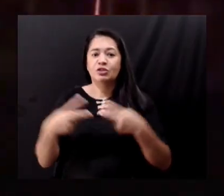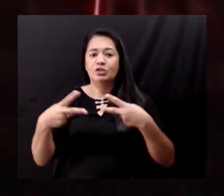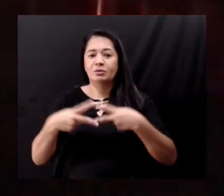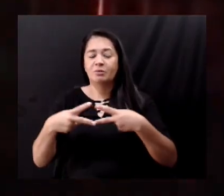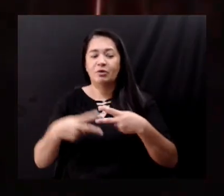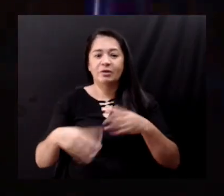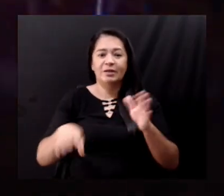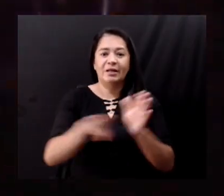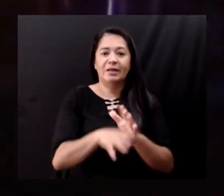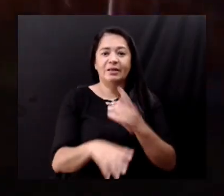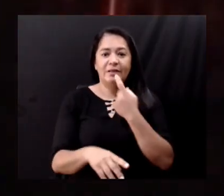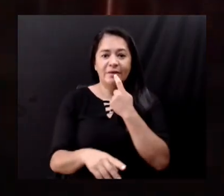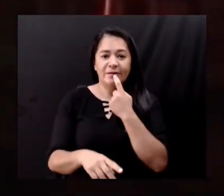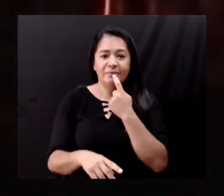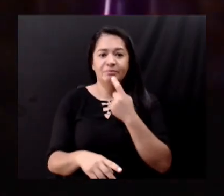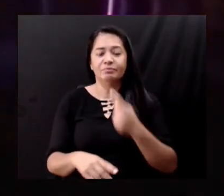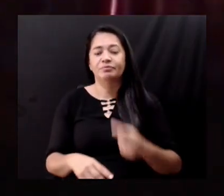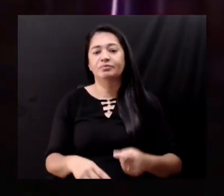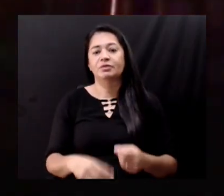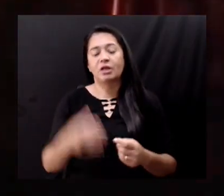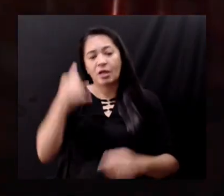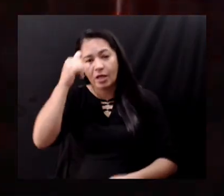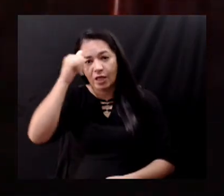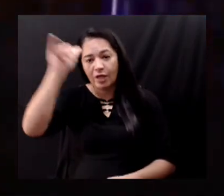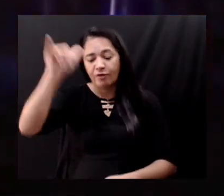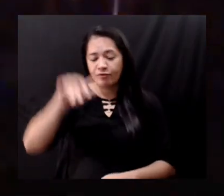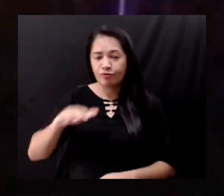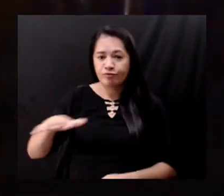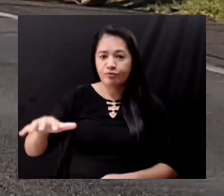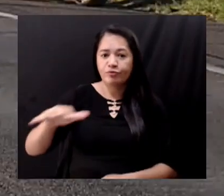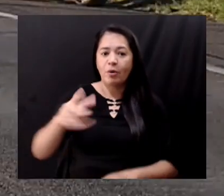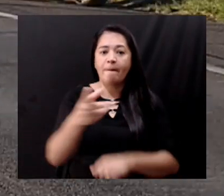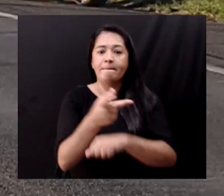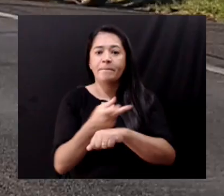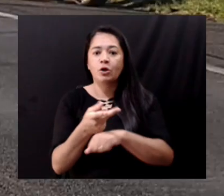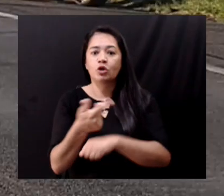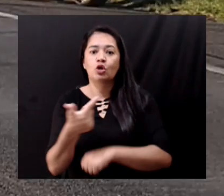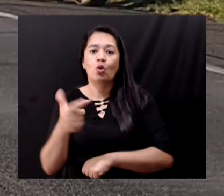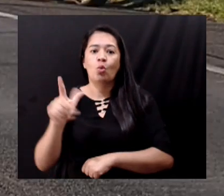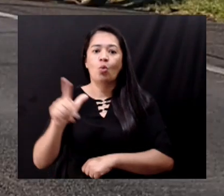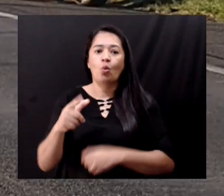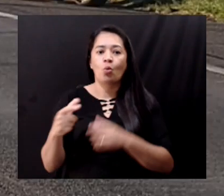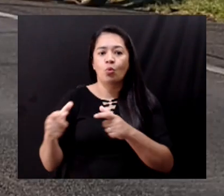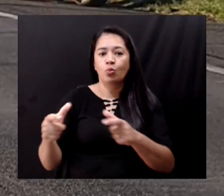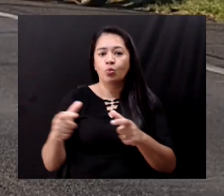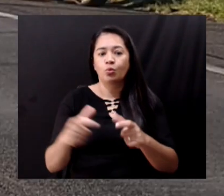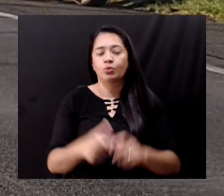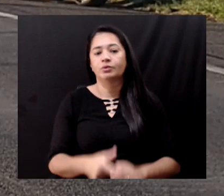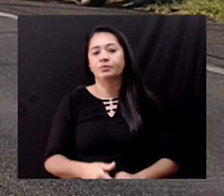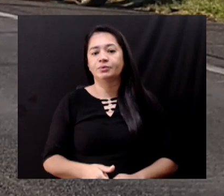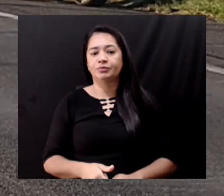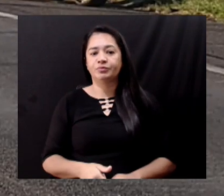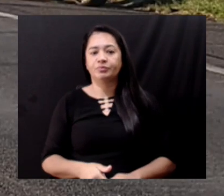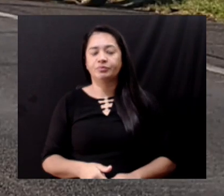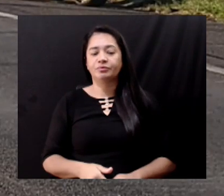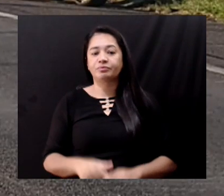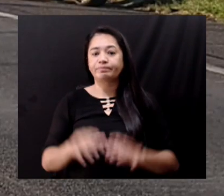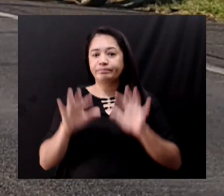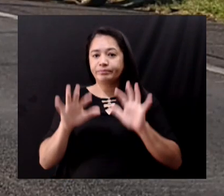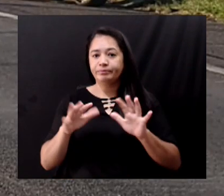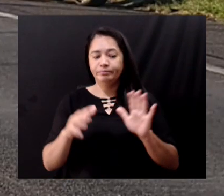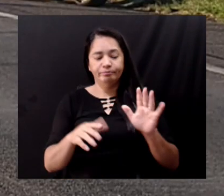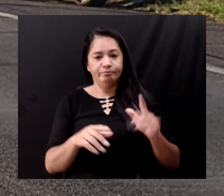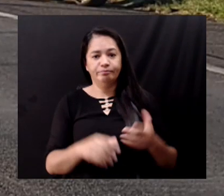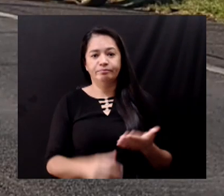Medieval. Então, evite a região, procure rotas alternativas, né? Essas imagens, são de agora